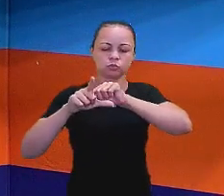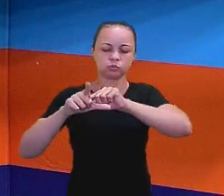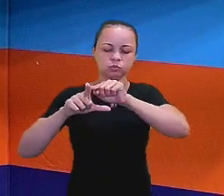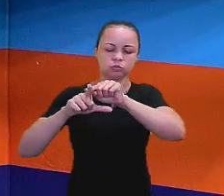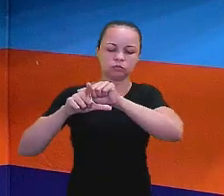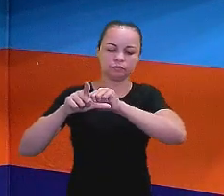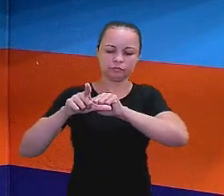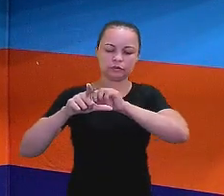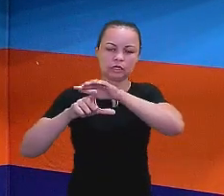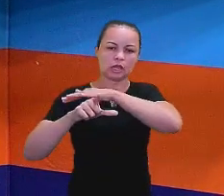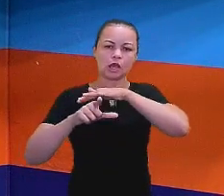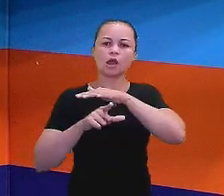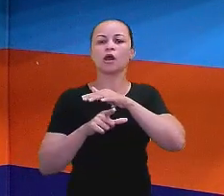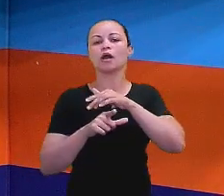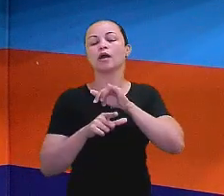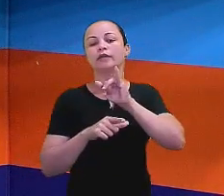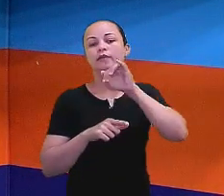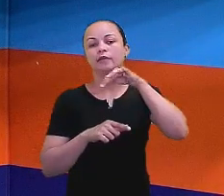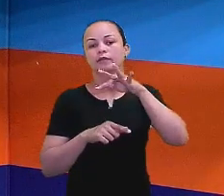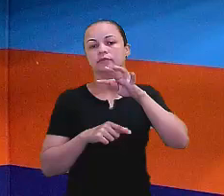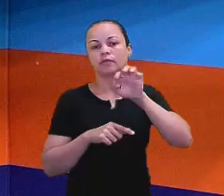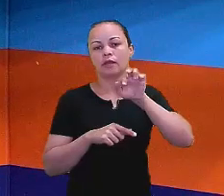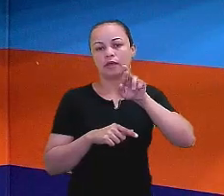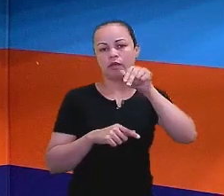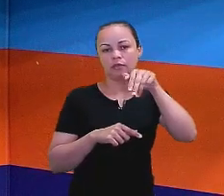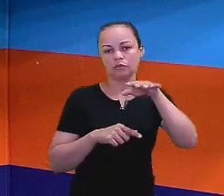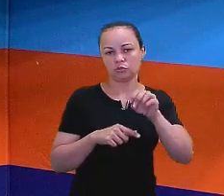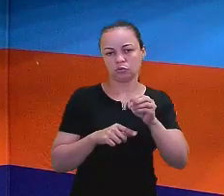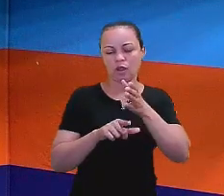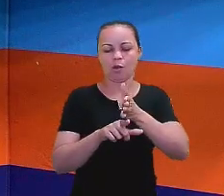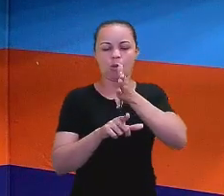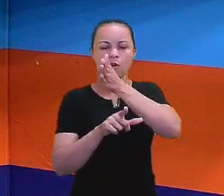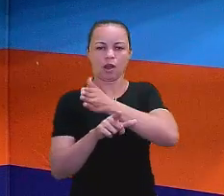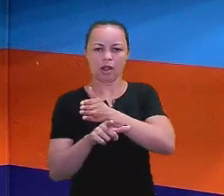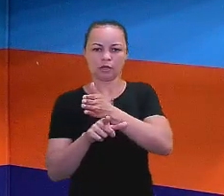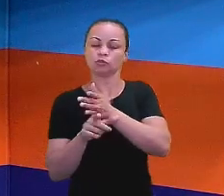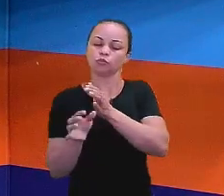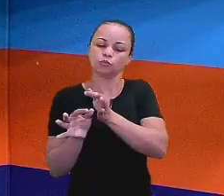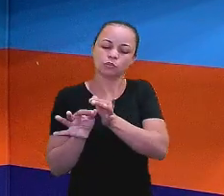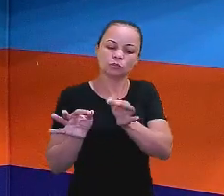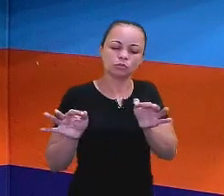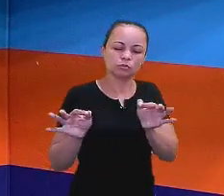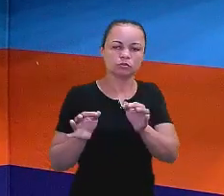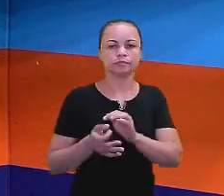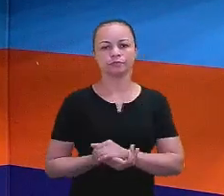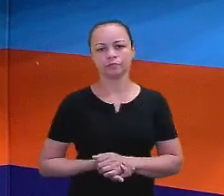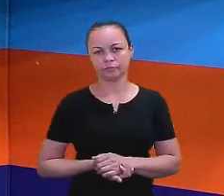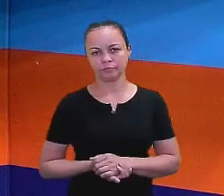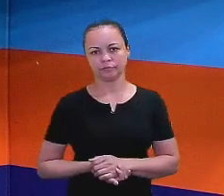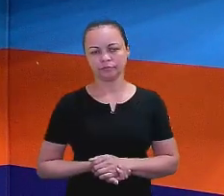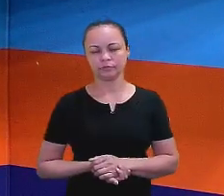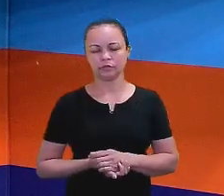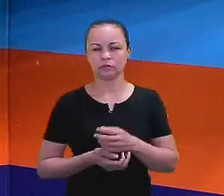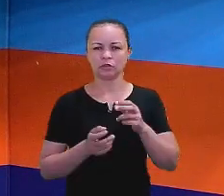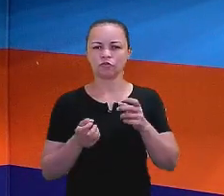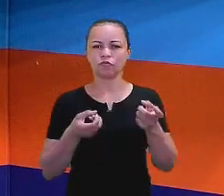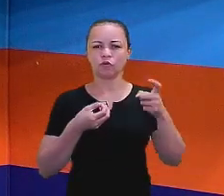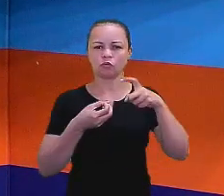é o espaço entre o lado de um triângulo e o seu prolongamento, tá? Então, voltar só um